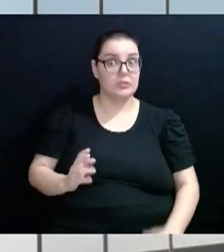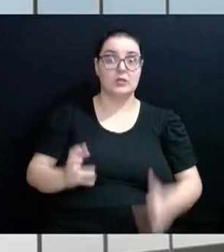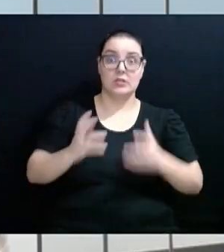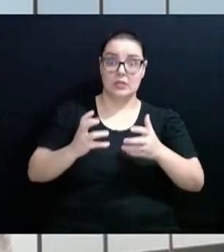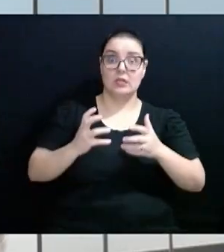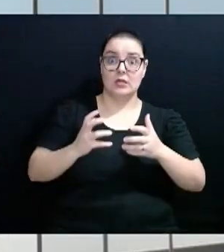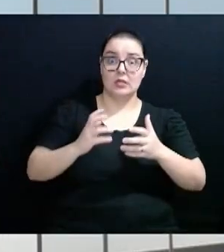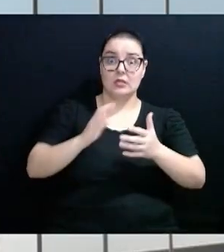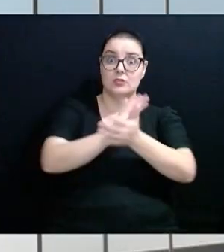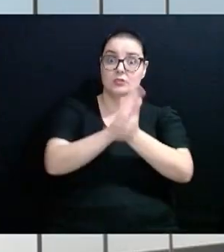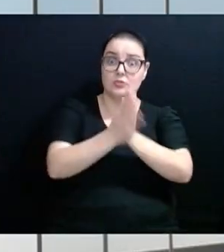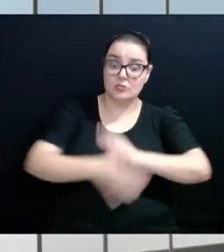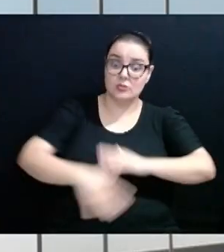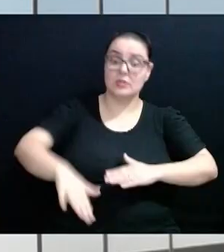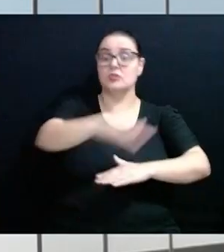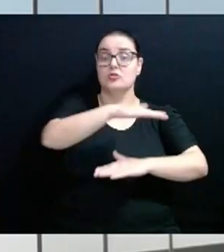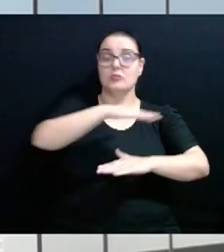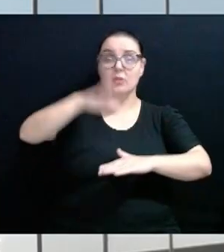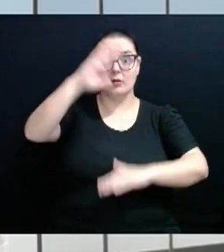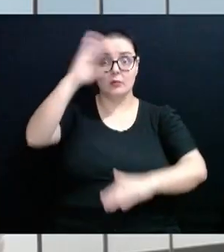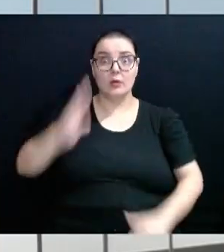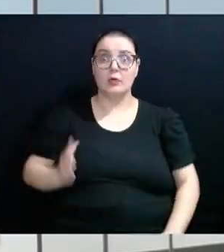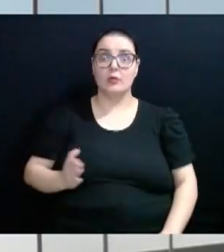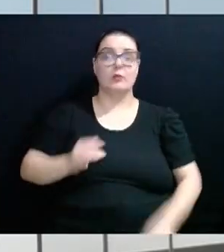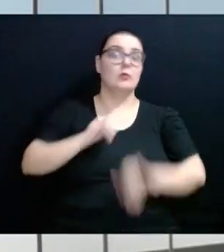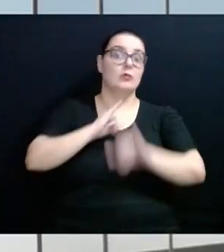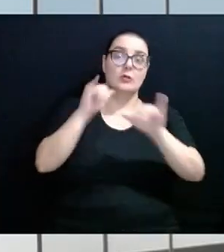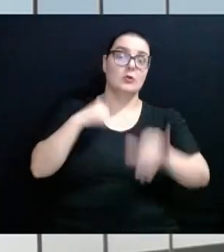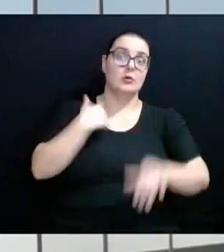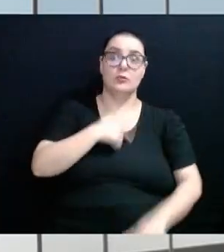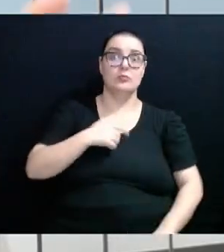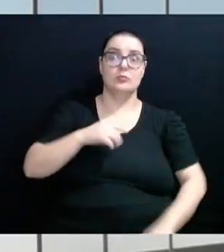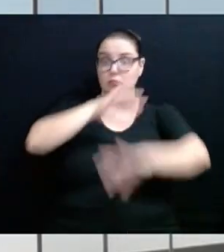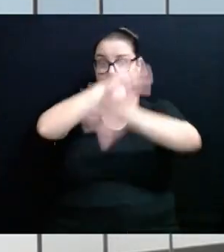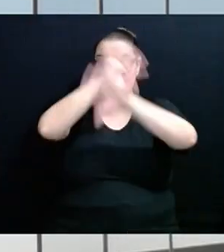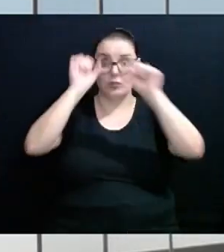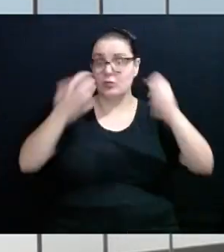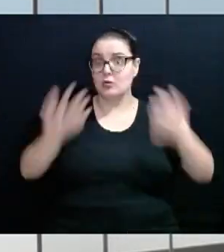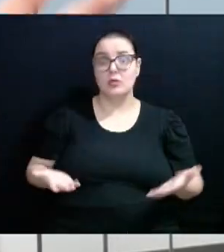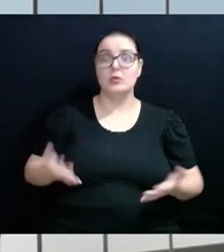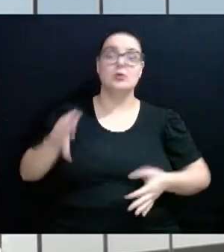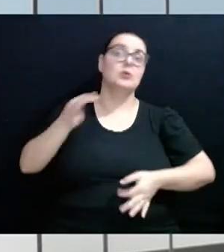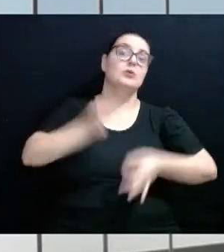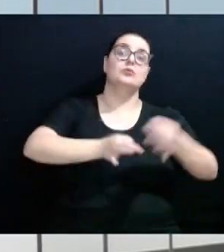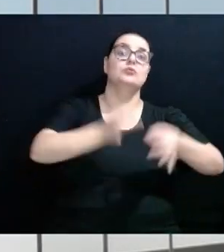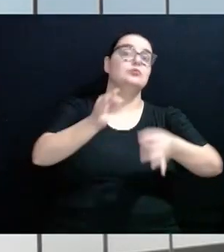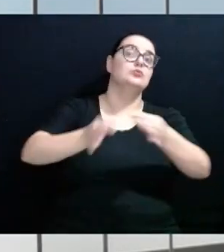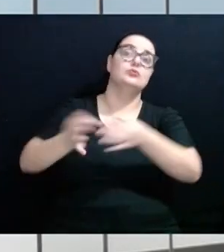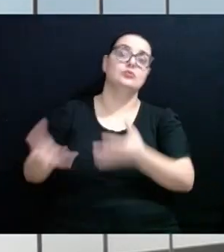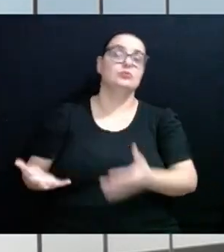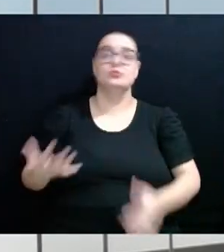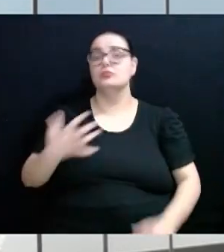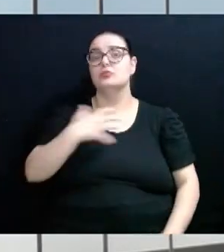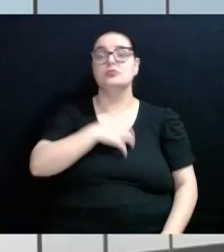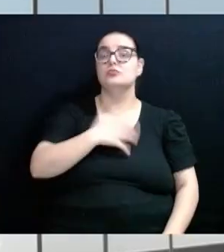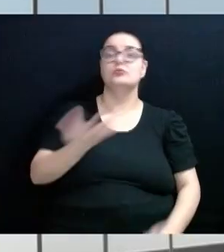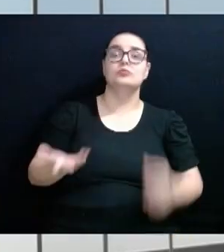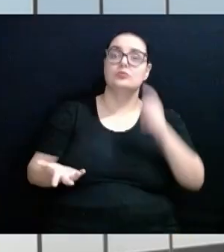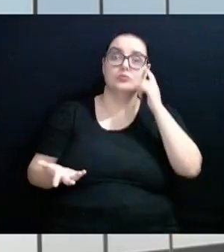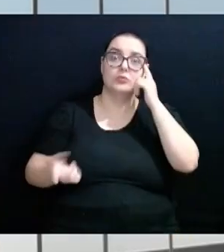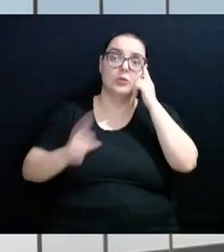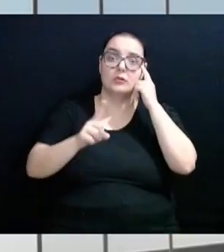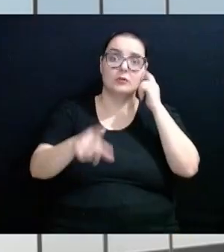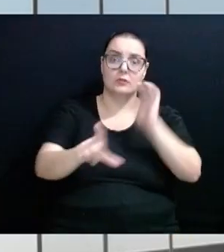brasileira, né, com a alegação de que os nossos tribunais estão julgando de uma maneira ilegal. Não, os